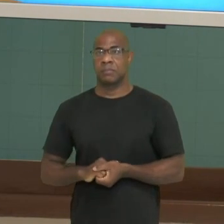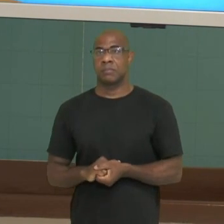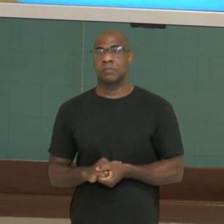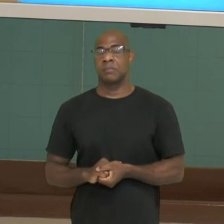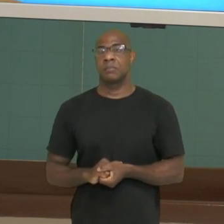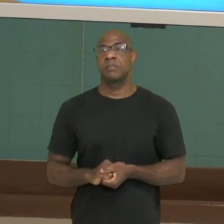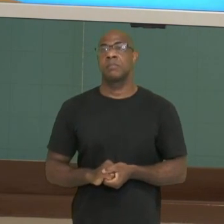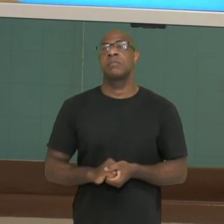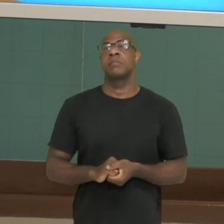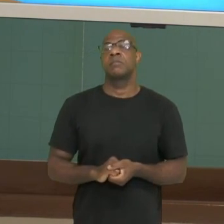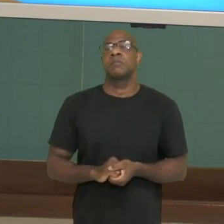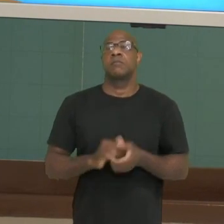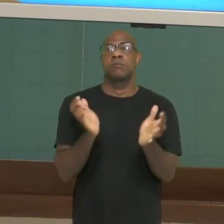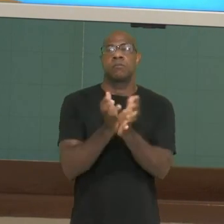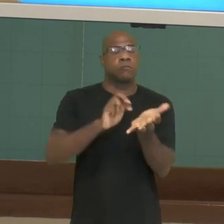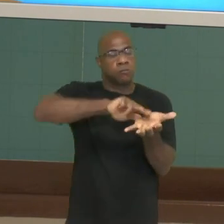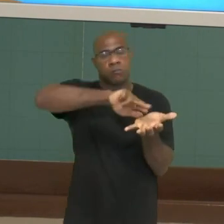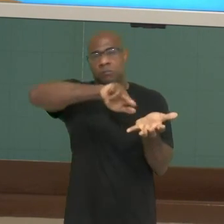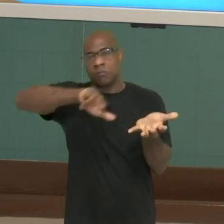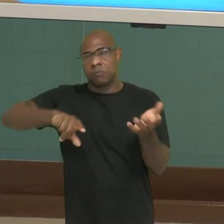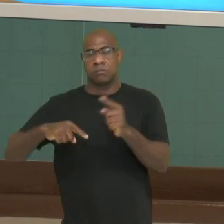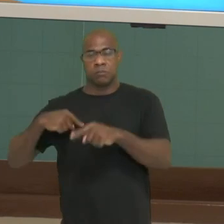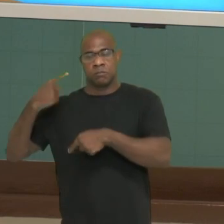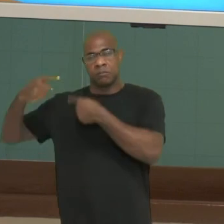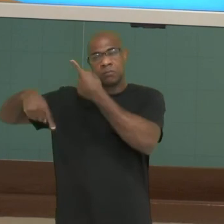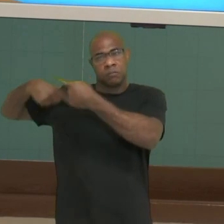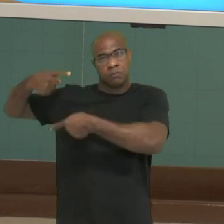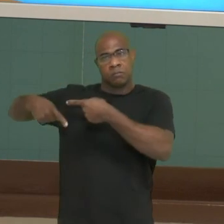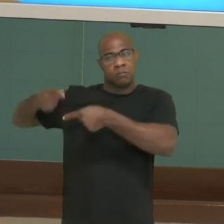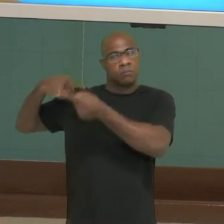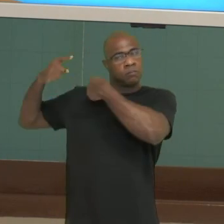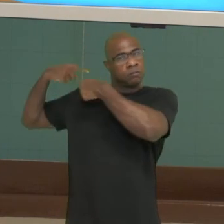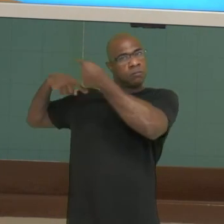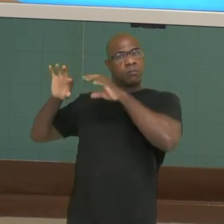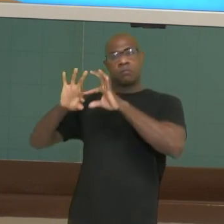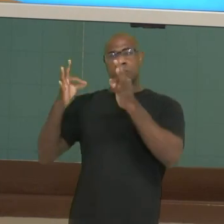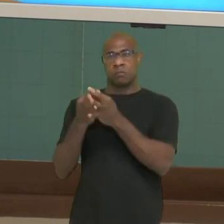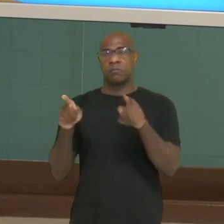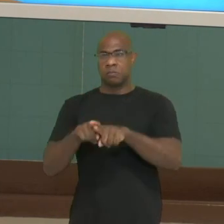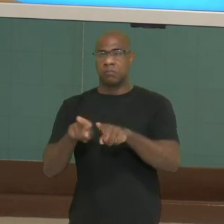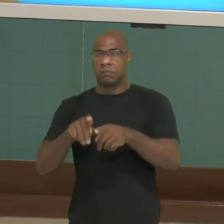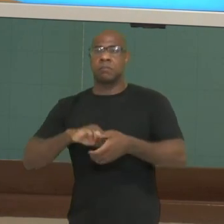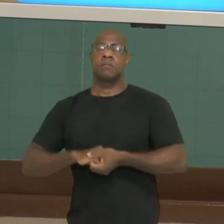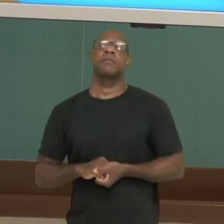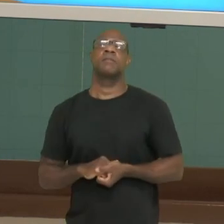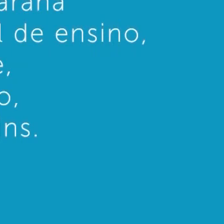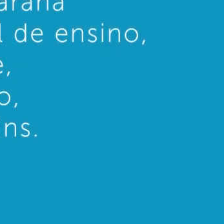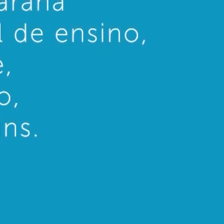especiação e ancestralidade. Espero que vocês tenham gostado. Até breve!